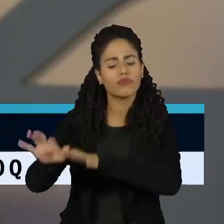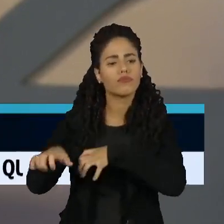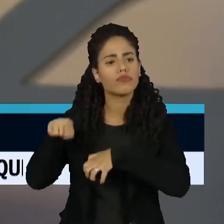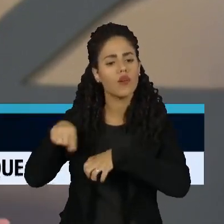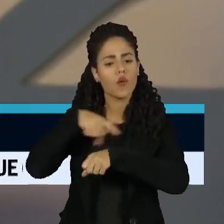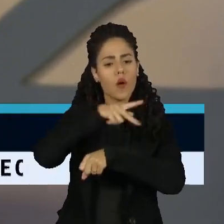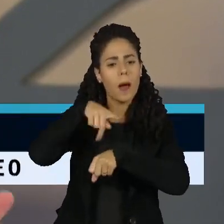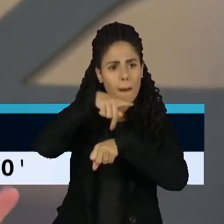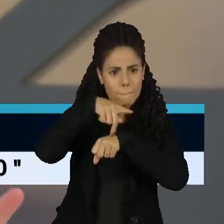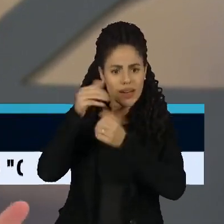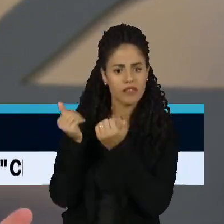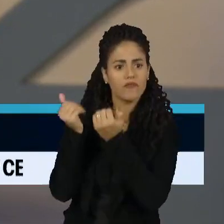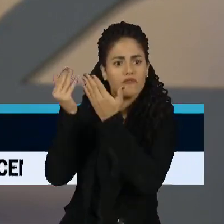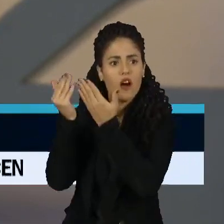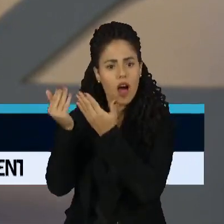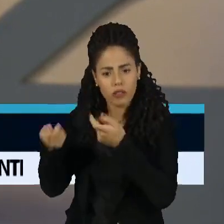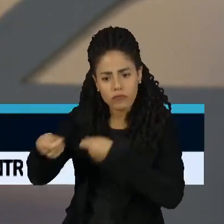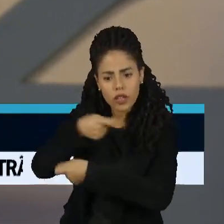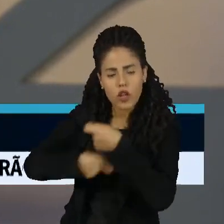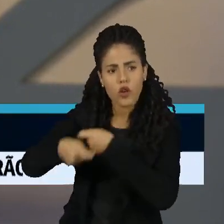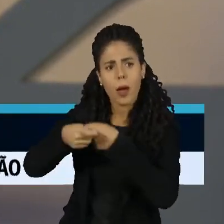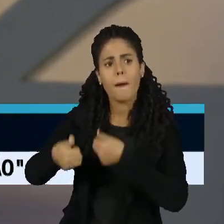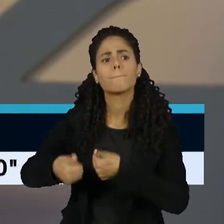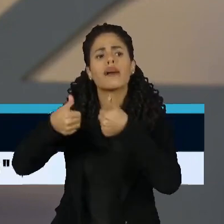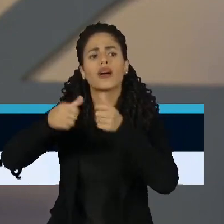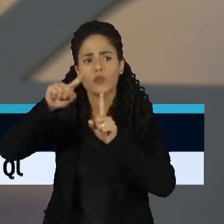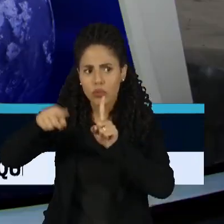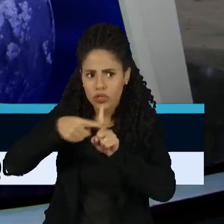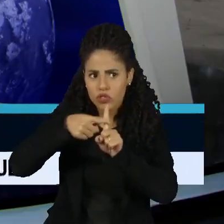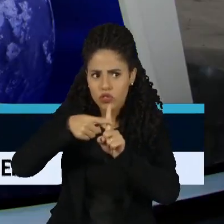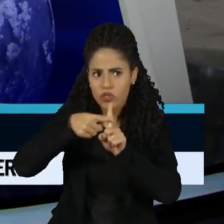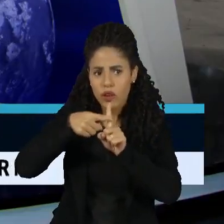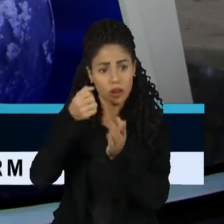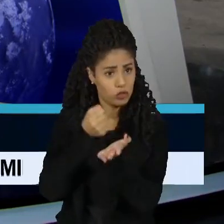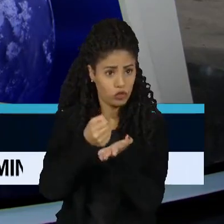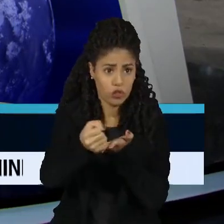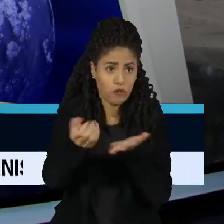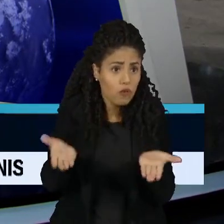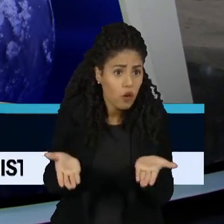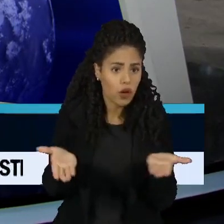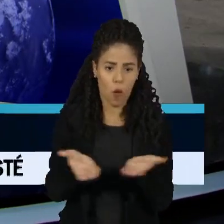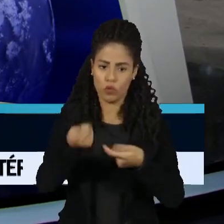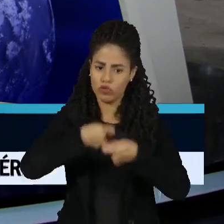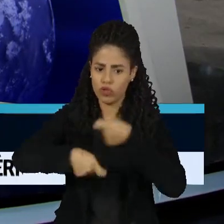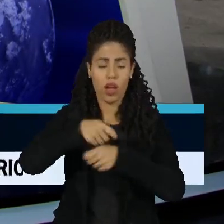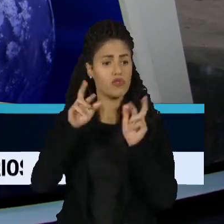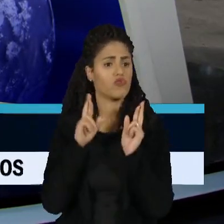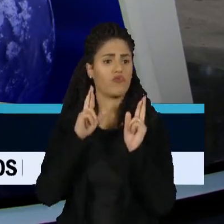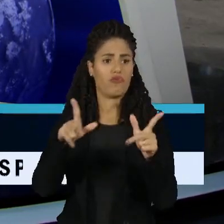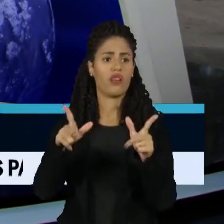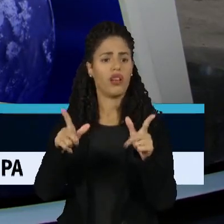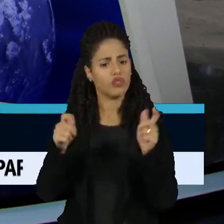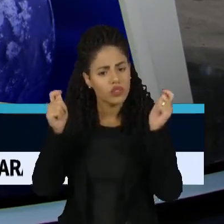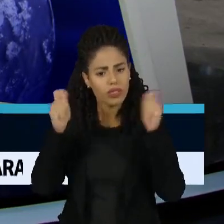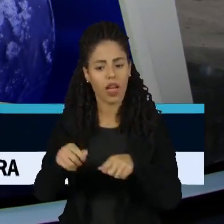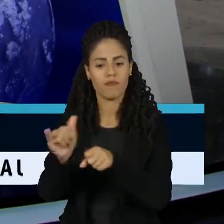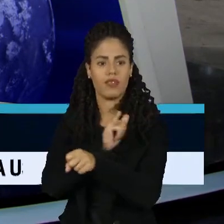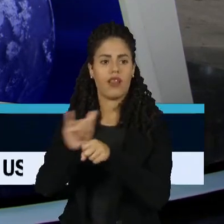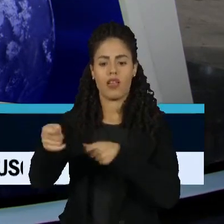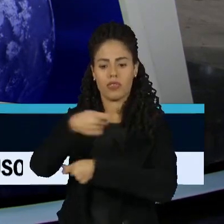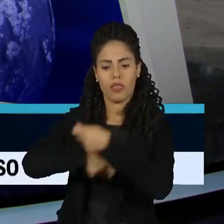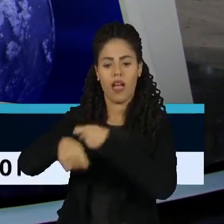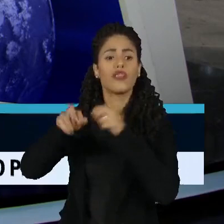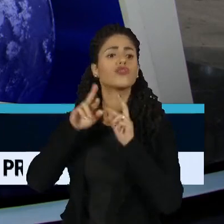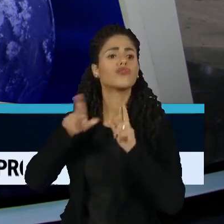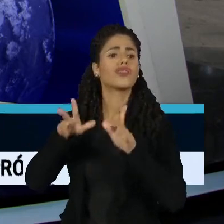numa situação internacional Econômica positiva passou também né quer dizer o capitalismo é outro agora você ganha dinheiro com outras coisas mas a gente